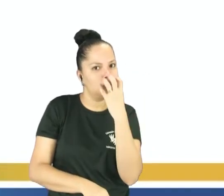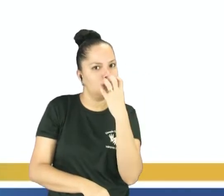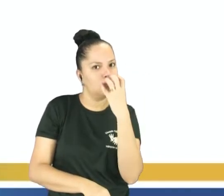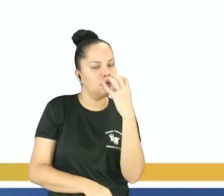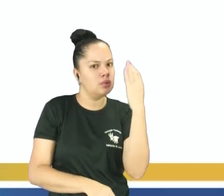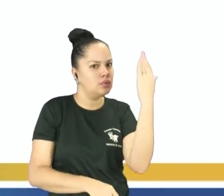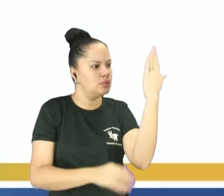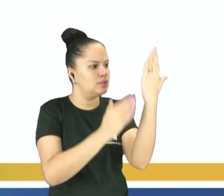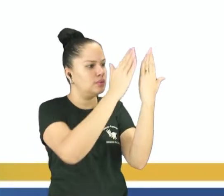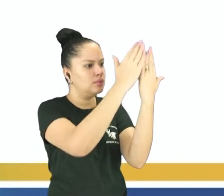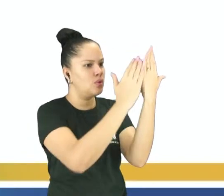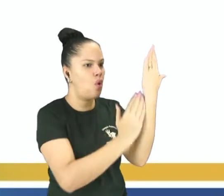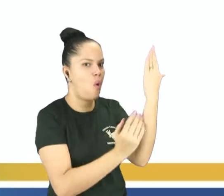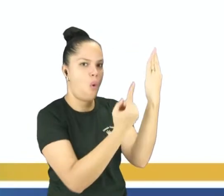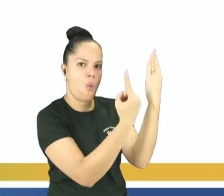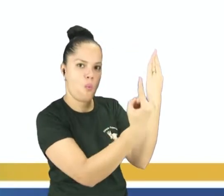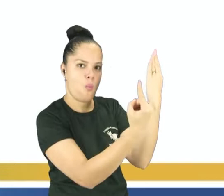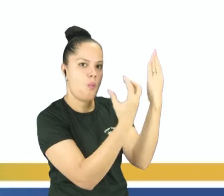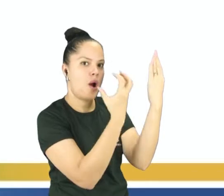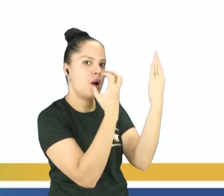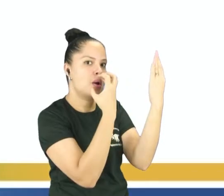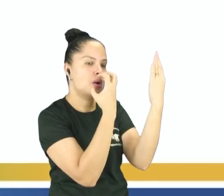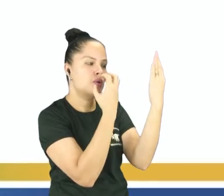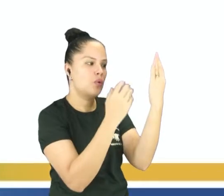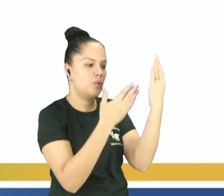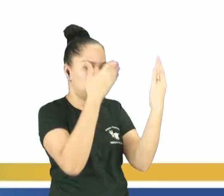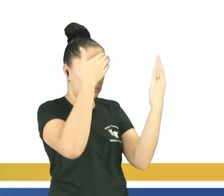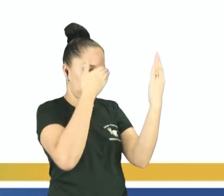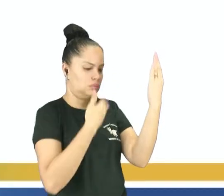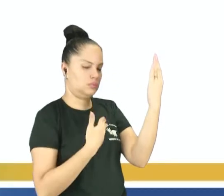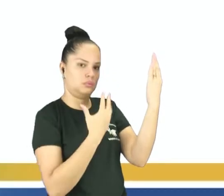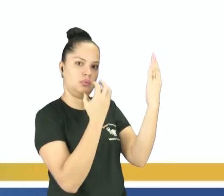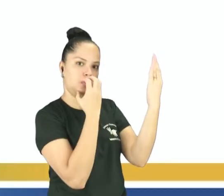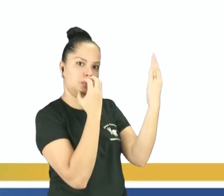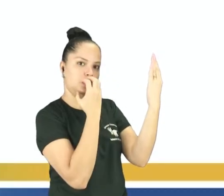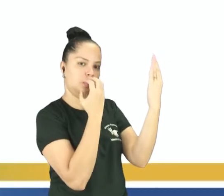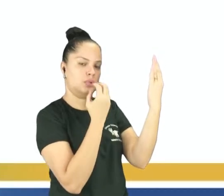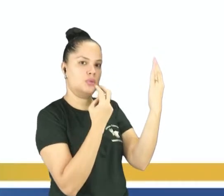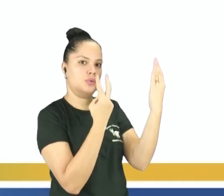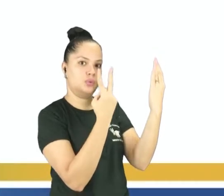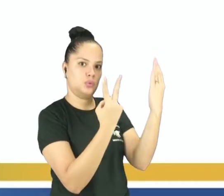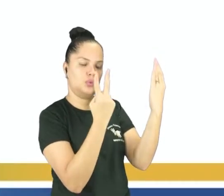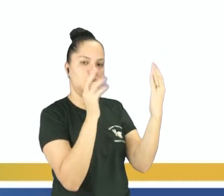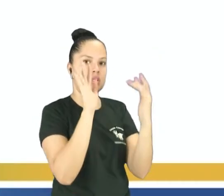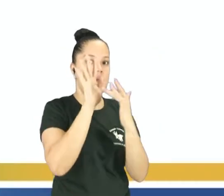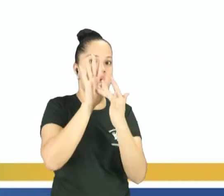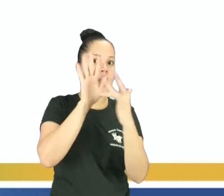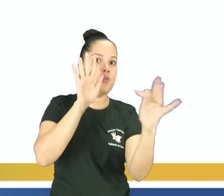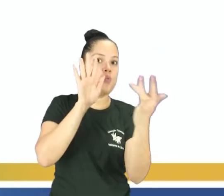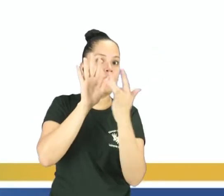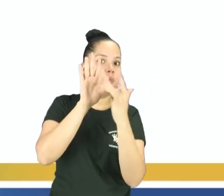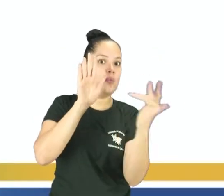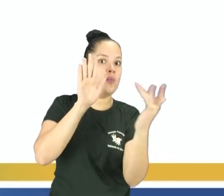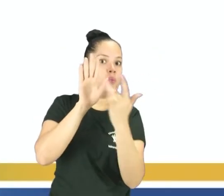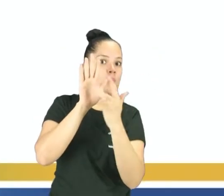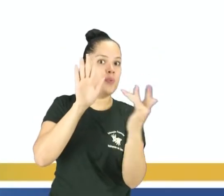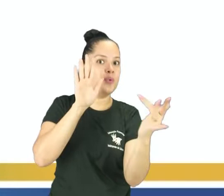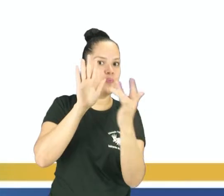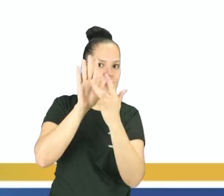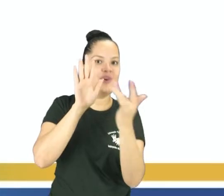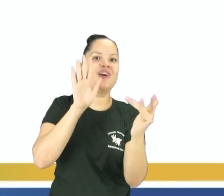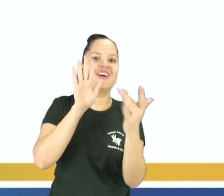e o outro na frente do espelho. Só que as imagens estão refletidas. Ou seja, a